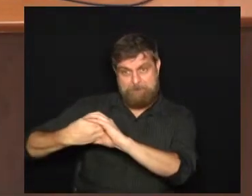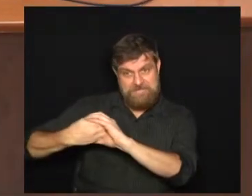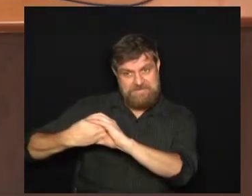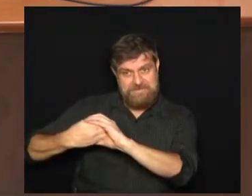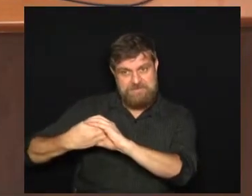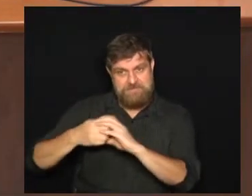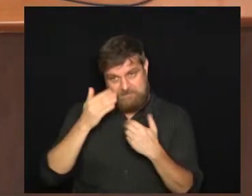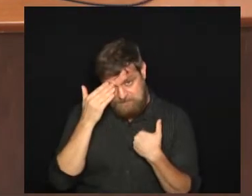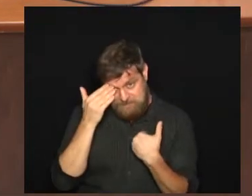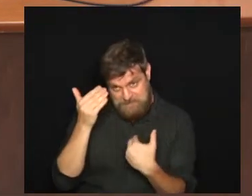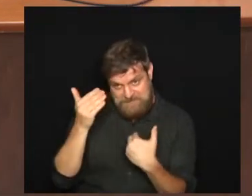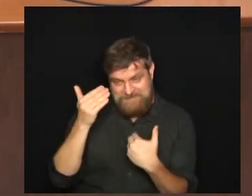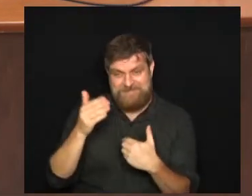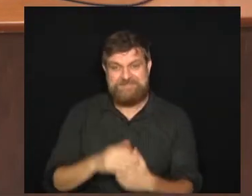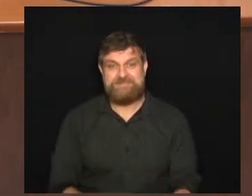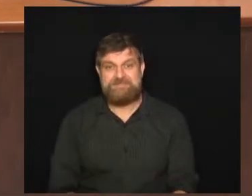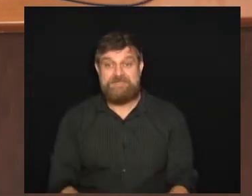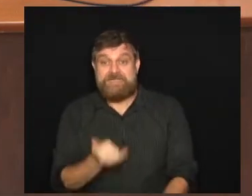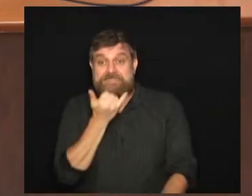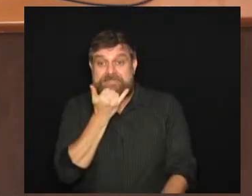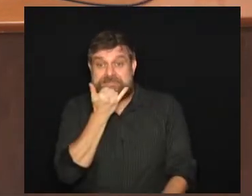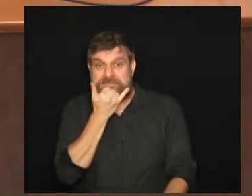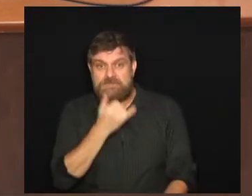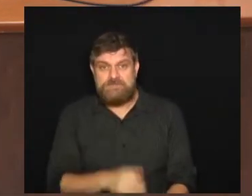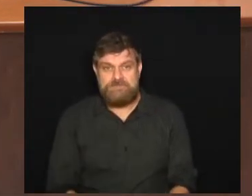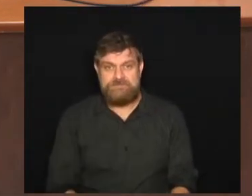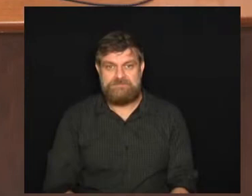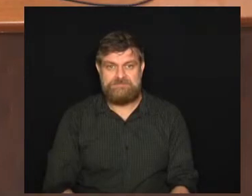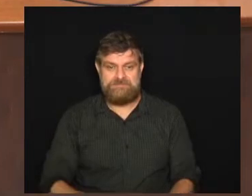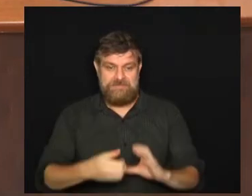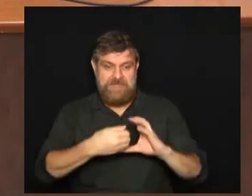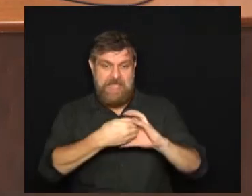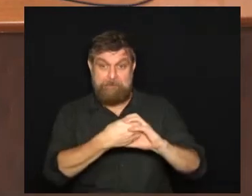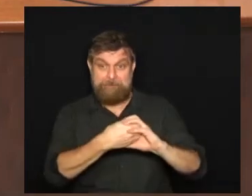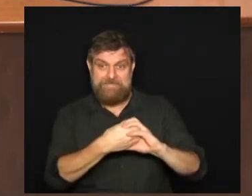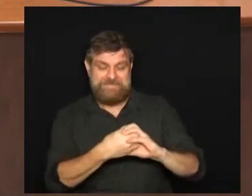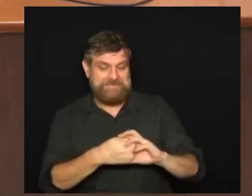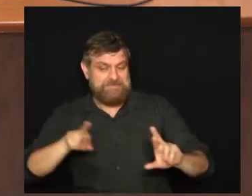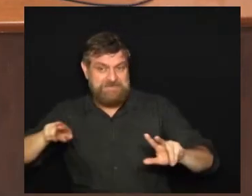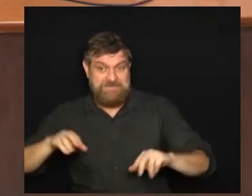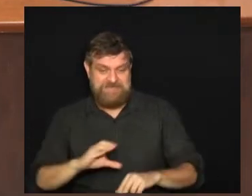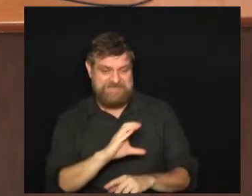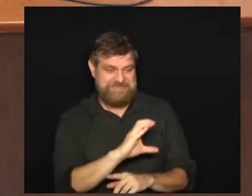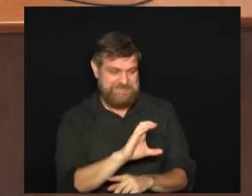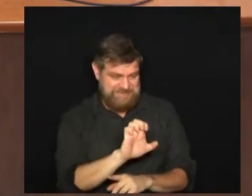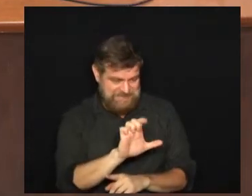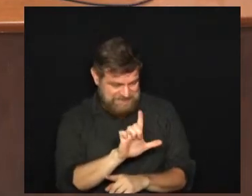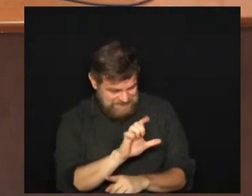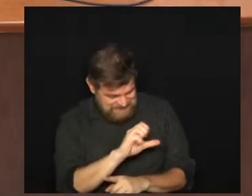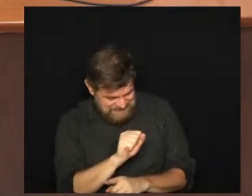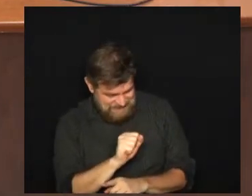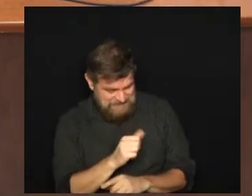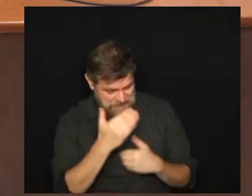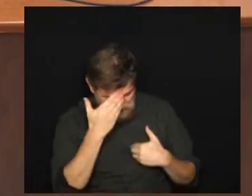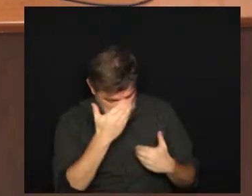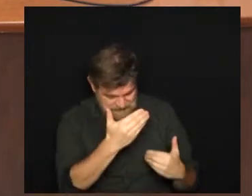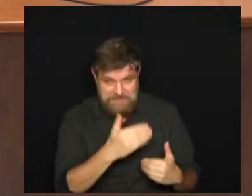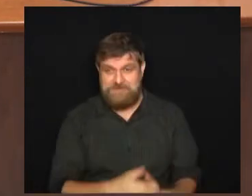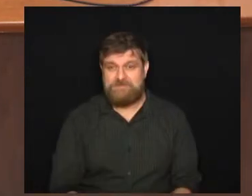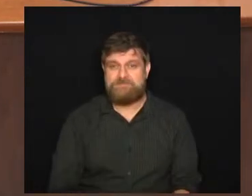mais a da Camp, desculpa, a Pascamp é a Senila. Obrigado aí pela presença.